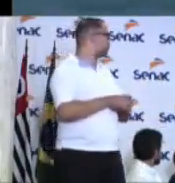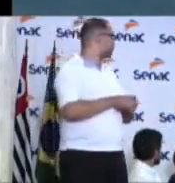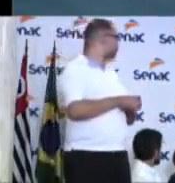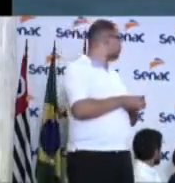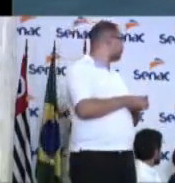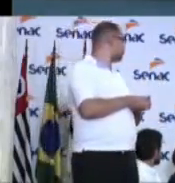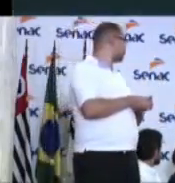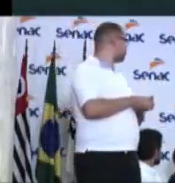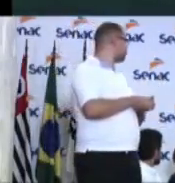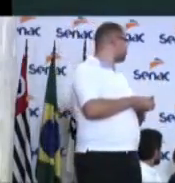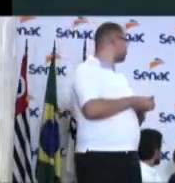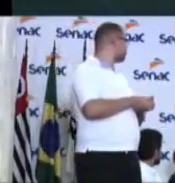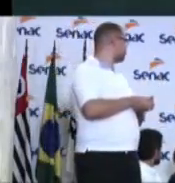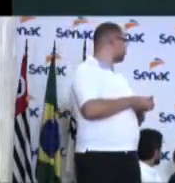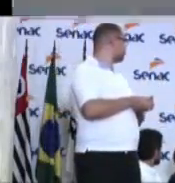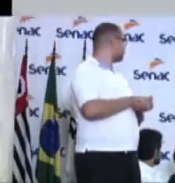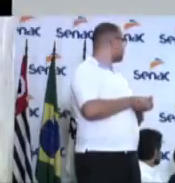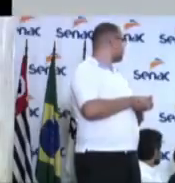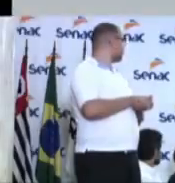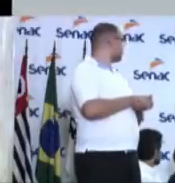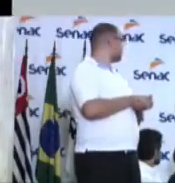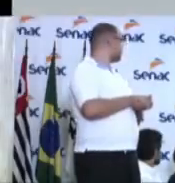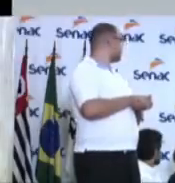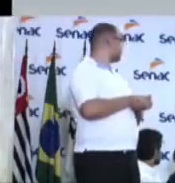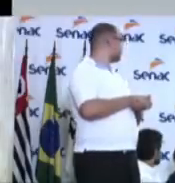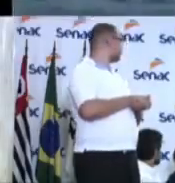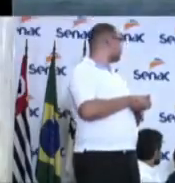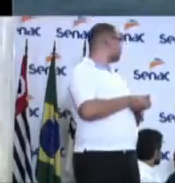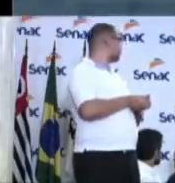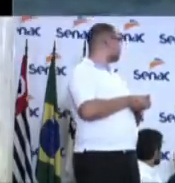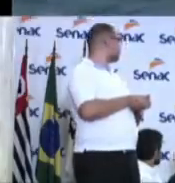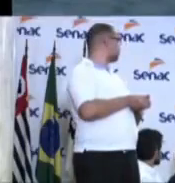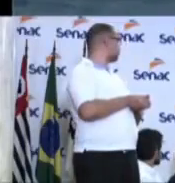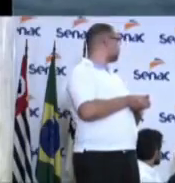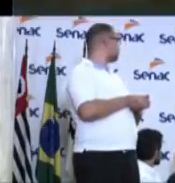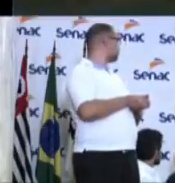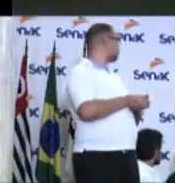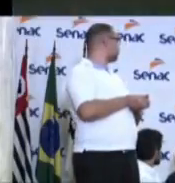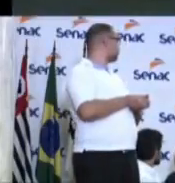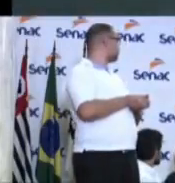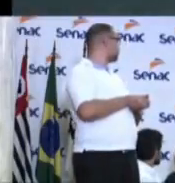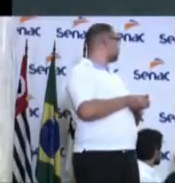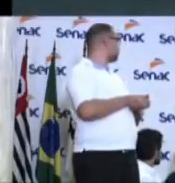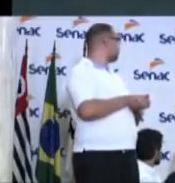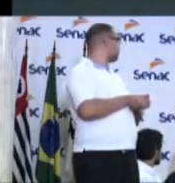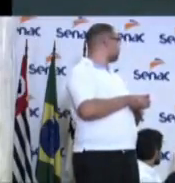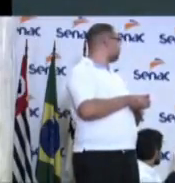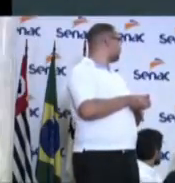Thank you.